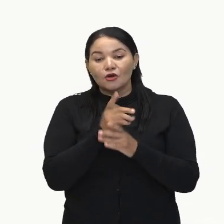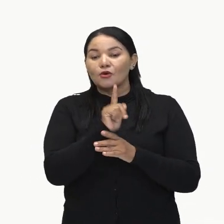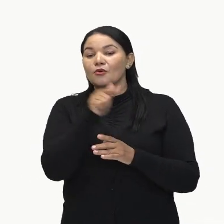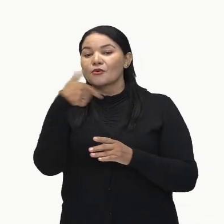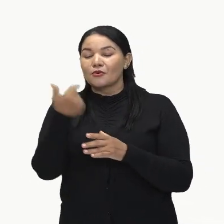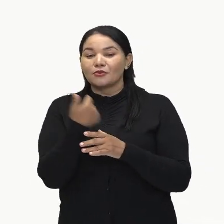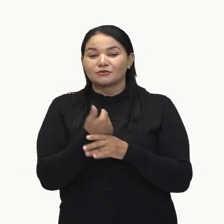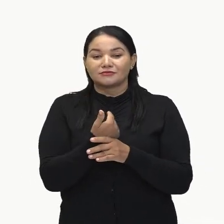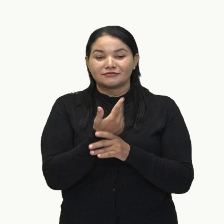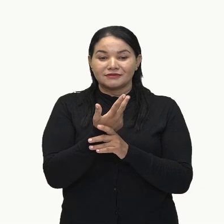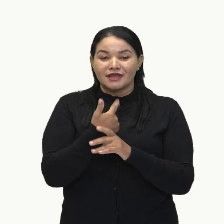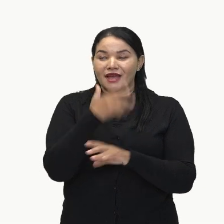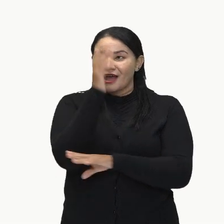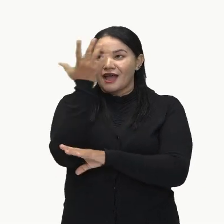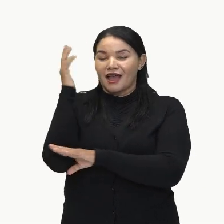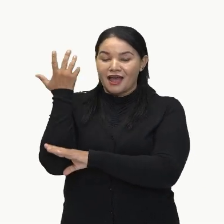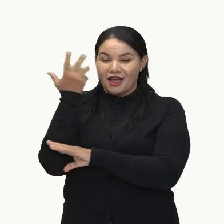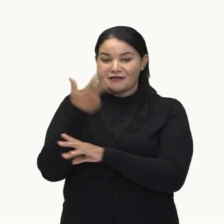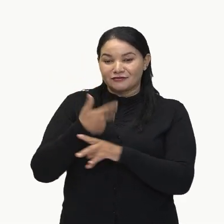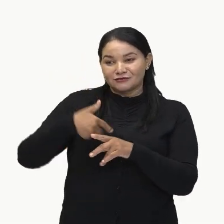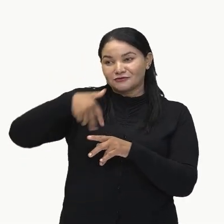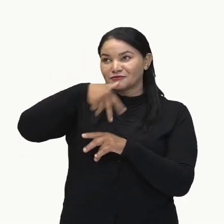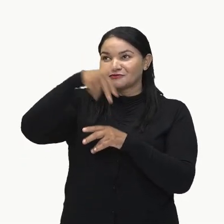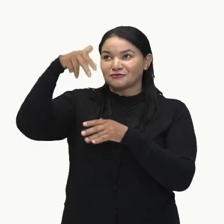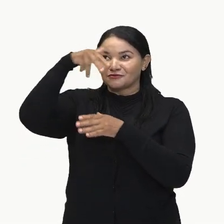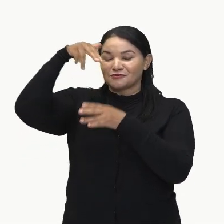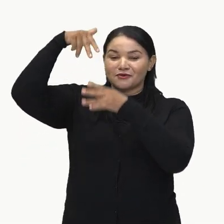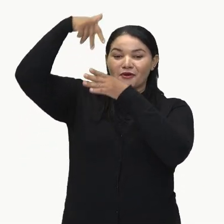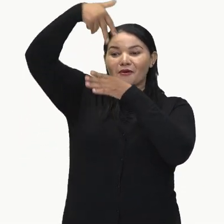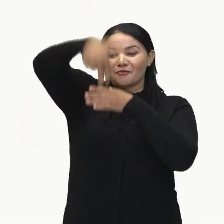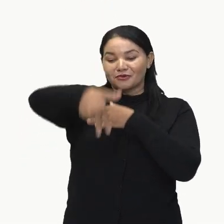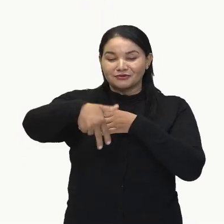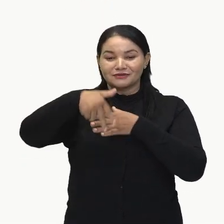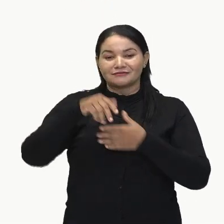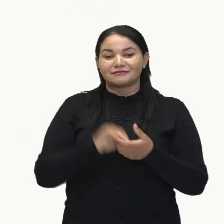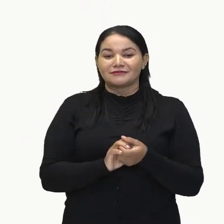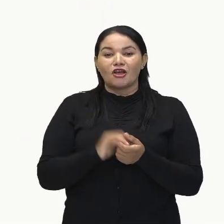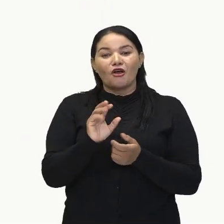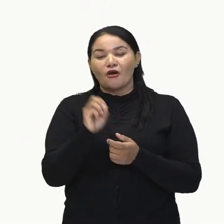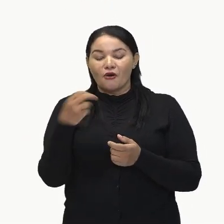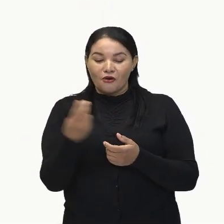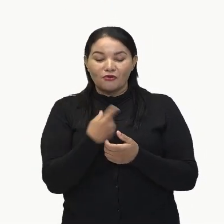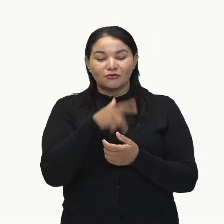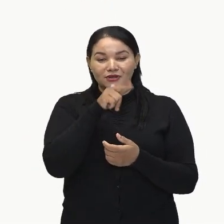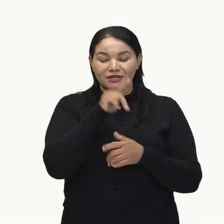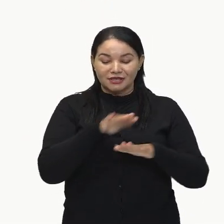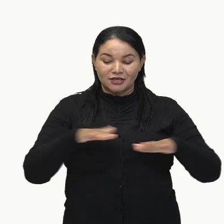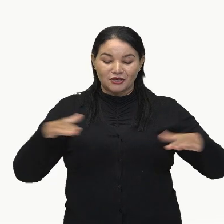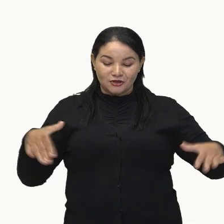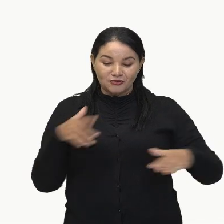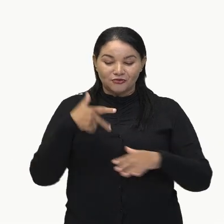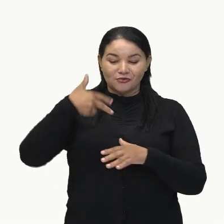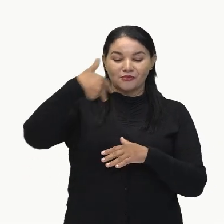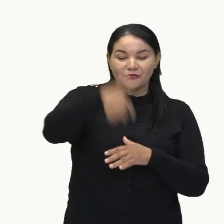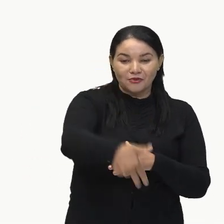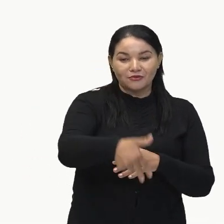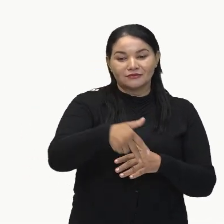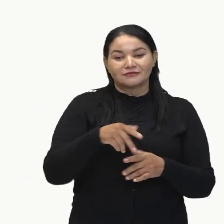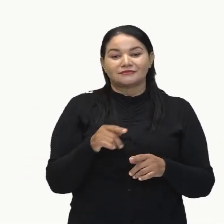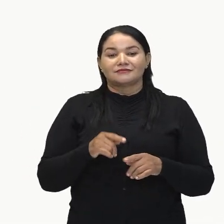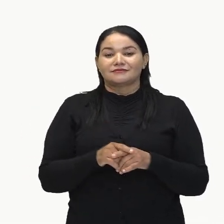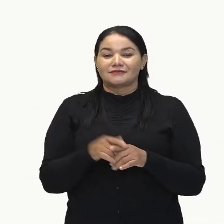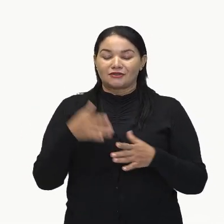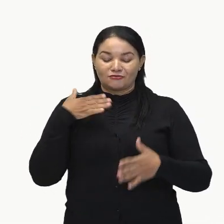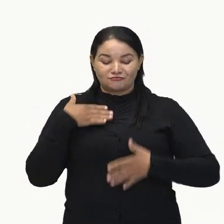lá no engazeiro. Pegar manga, decidiu pular no rio. Começou a usar teu corpo para